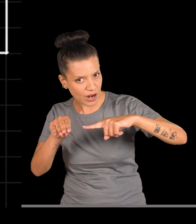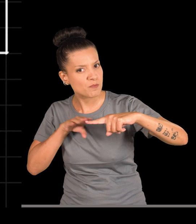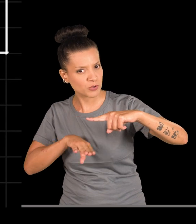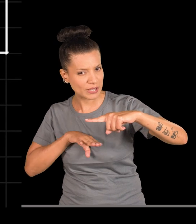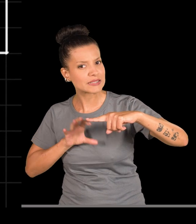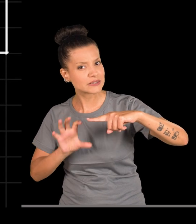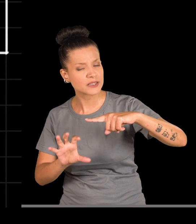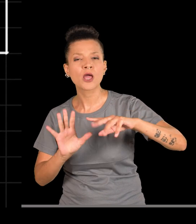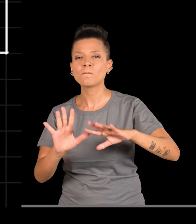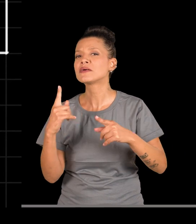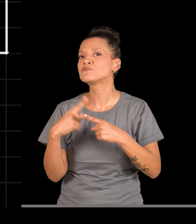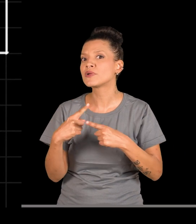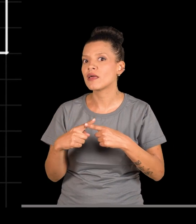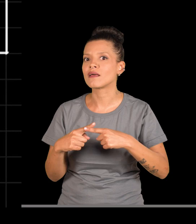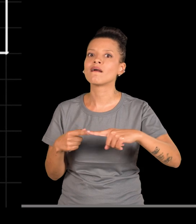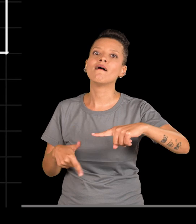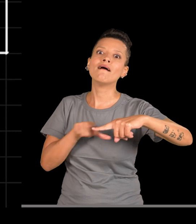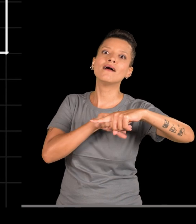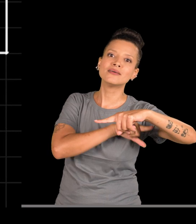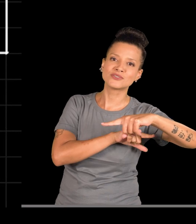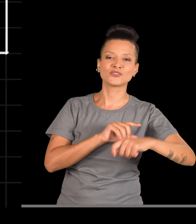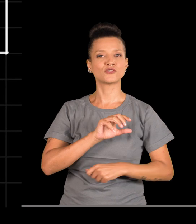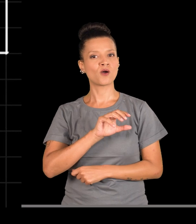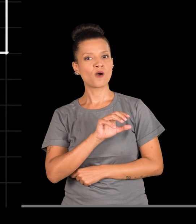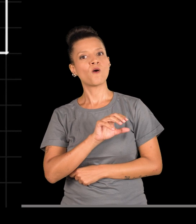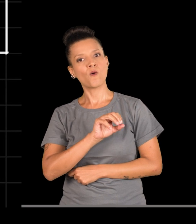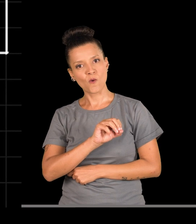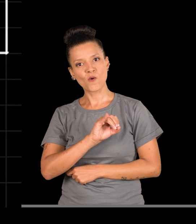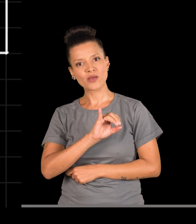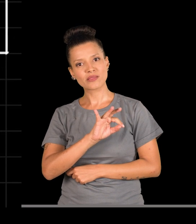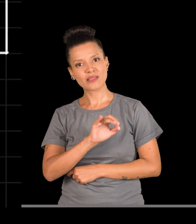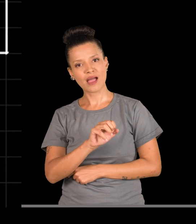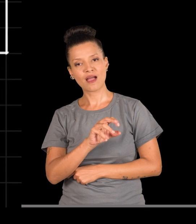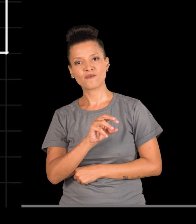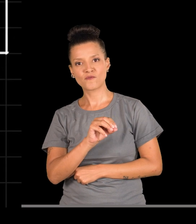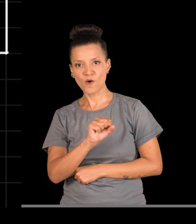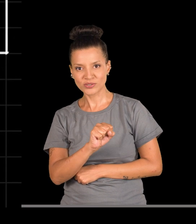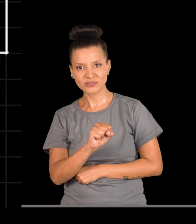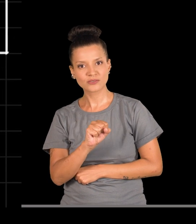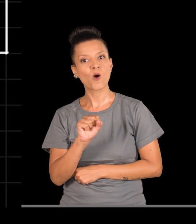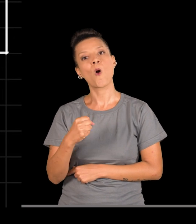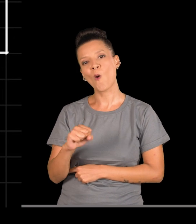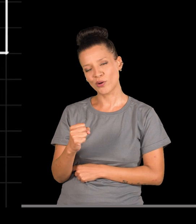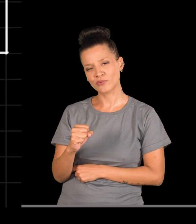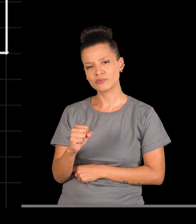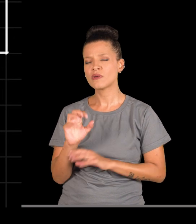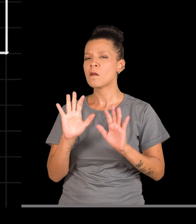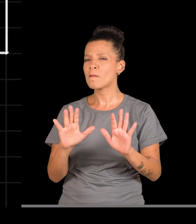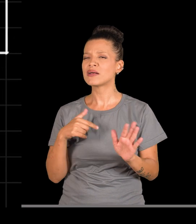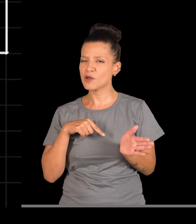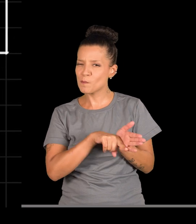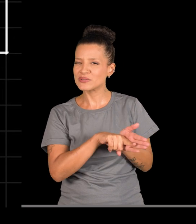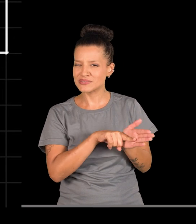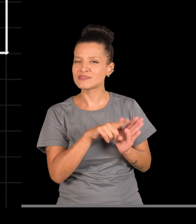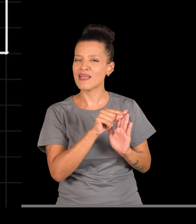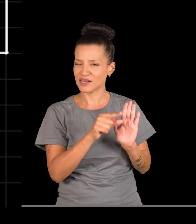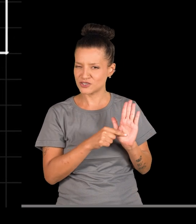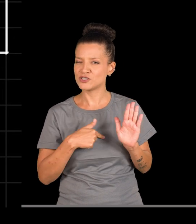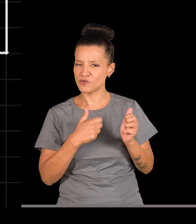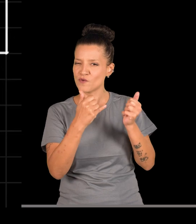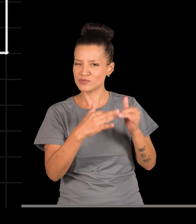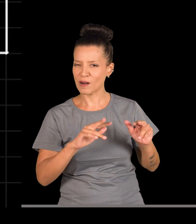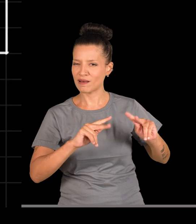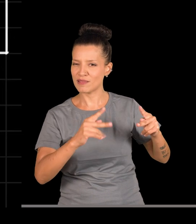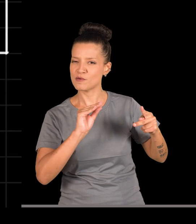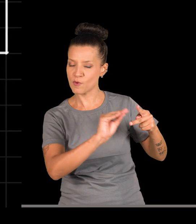Vem exatamente do oitavo. E diz aí a história, né, eu li aí um artigo, que eu vou colocar na descrição do vídeo até, que esse oitavo vem exatamente